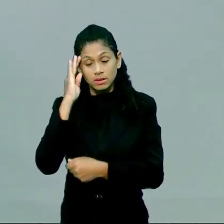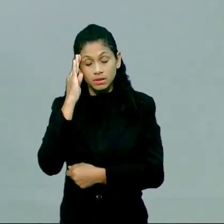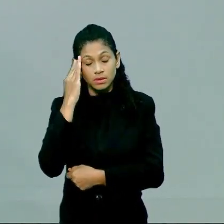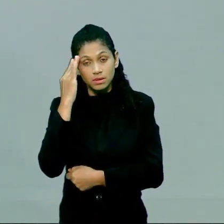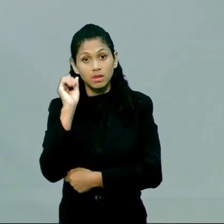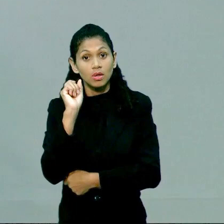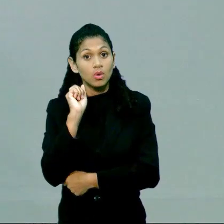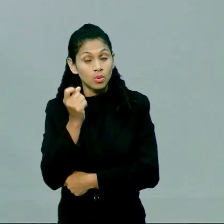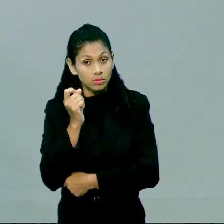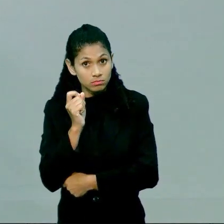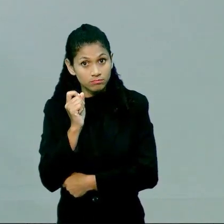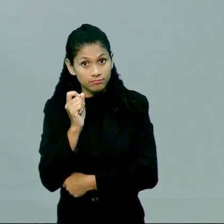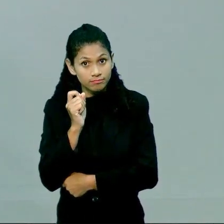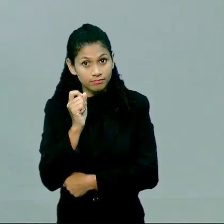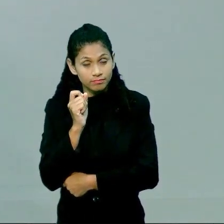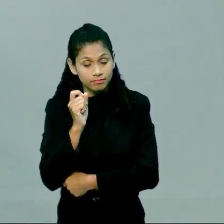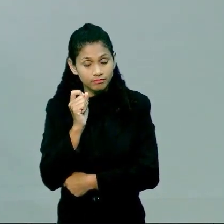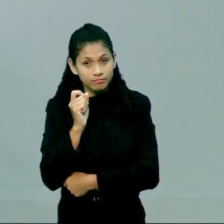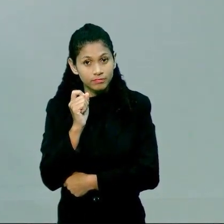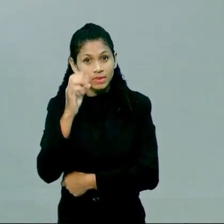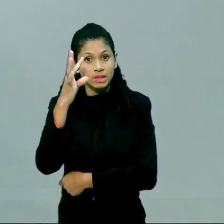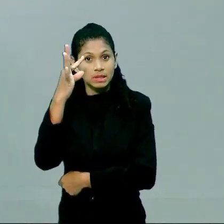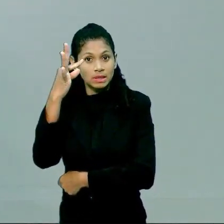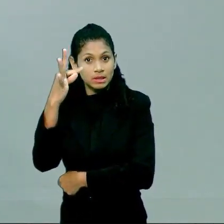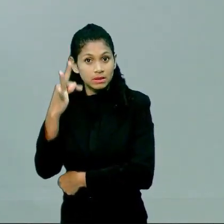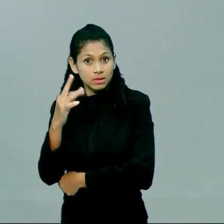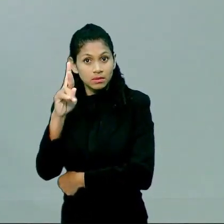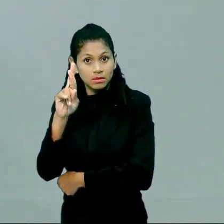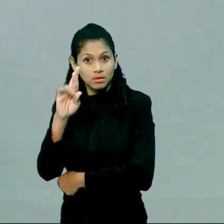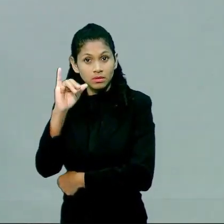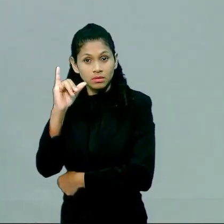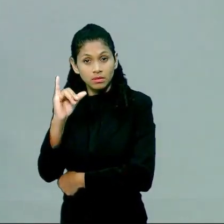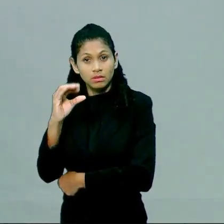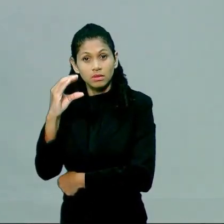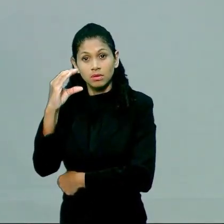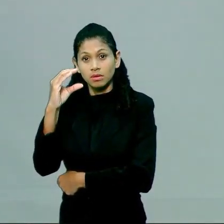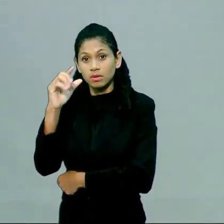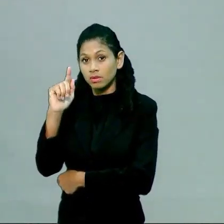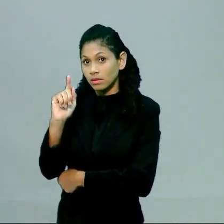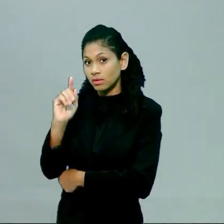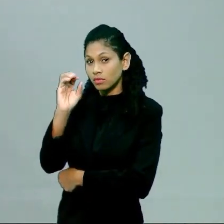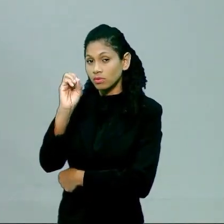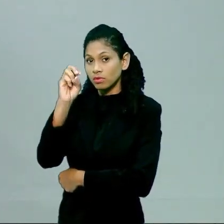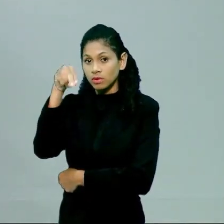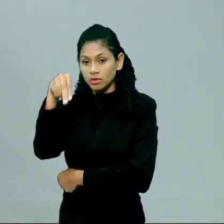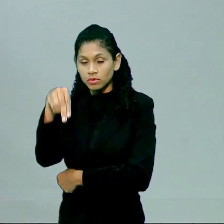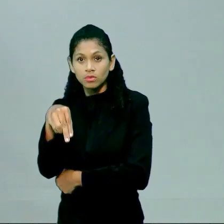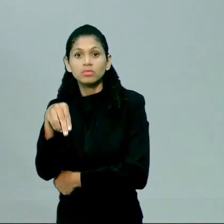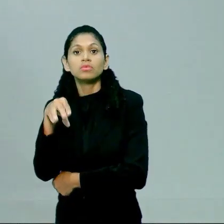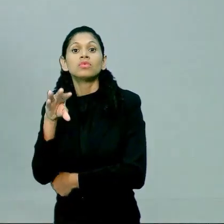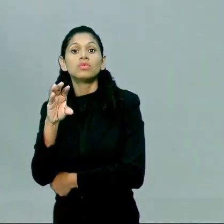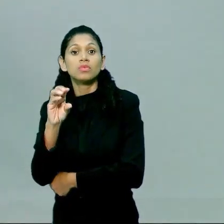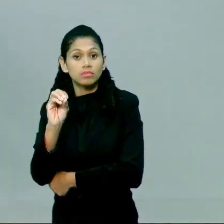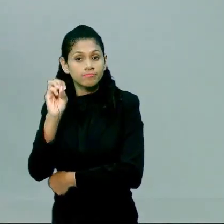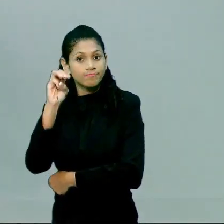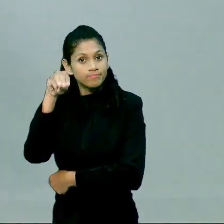vai lembrar que a gente vai trabalhar com trigonometria. Tudo bem? Então aí a gente já vai lembrar